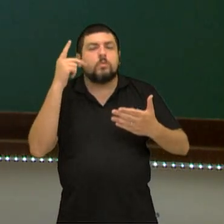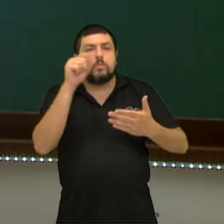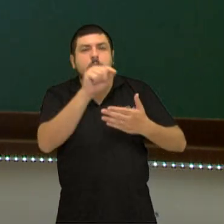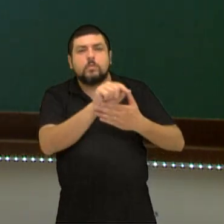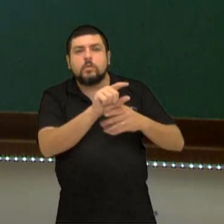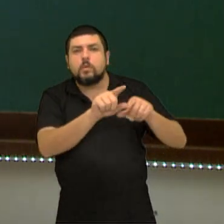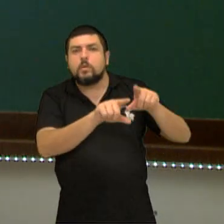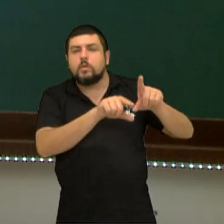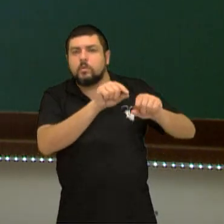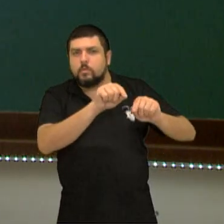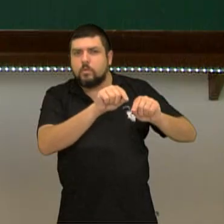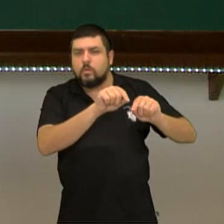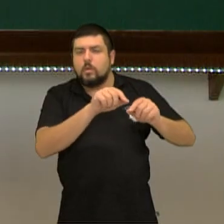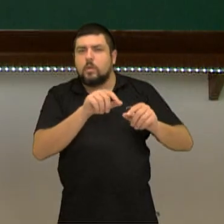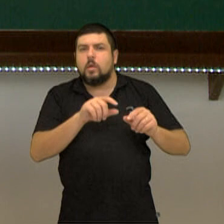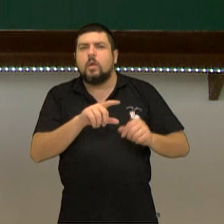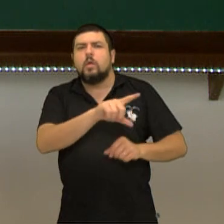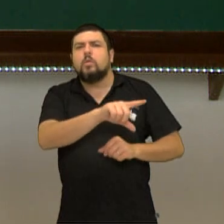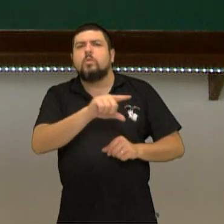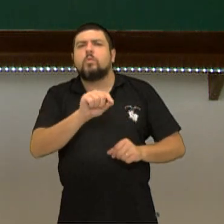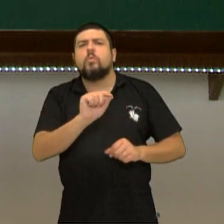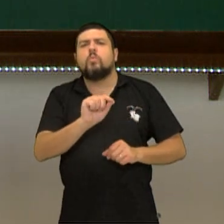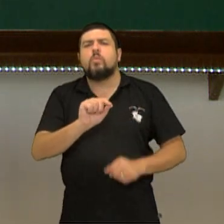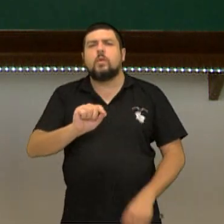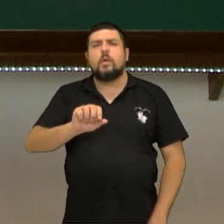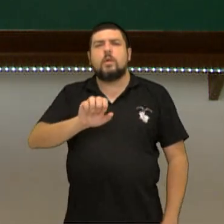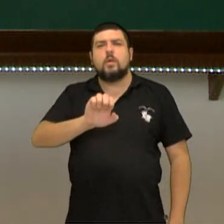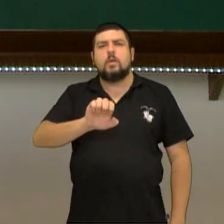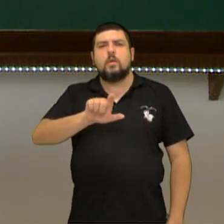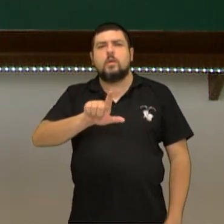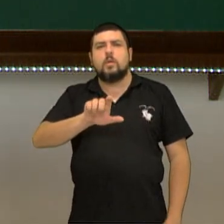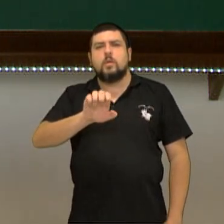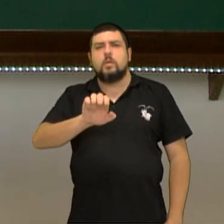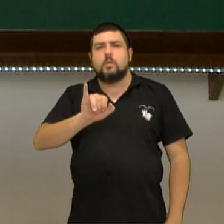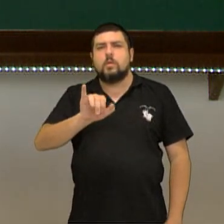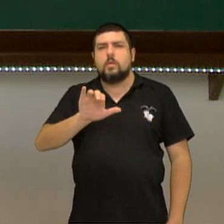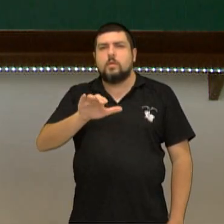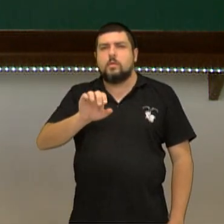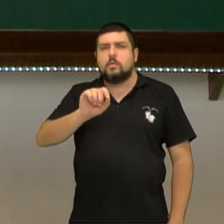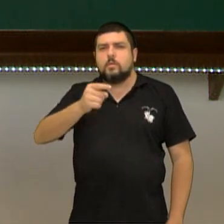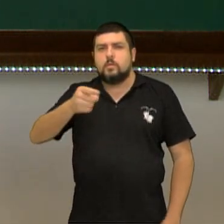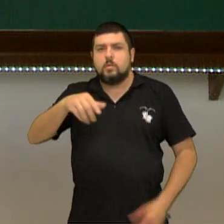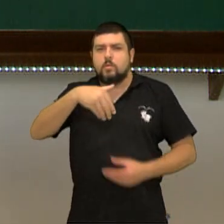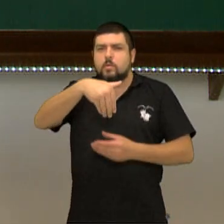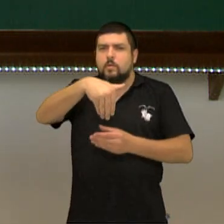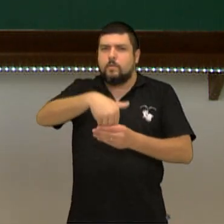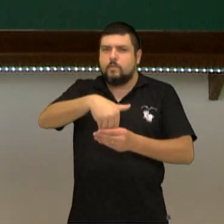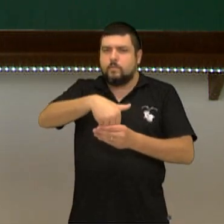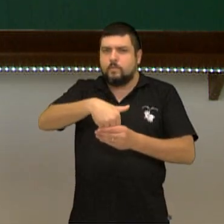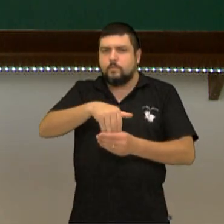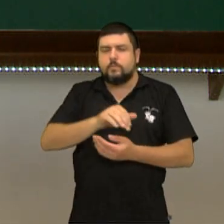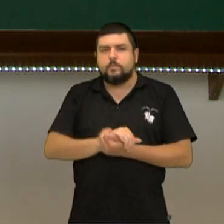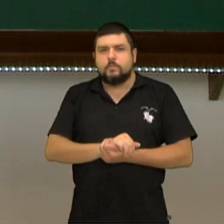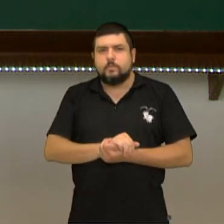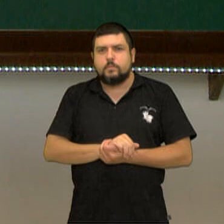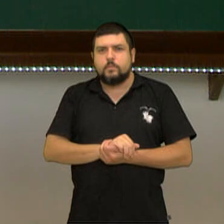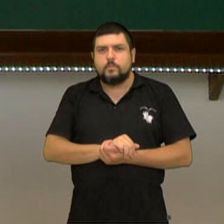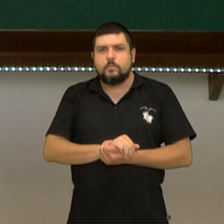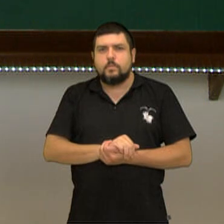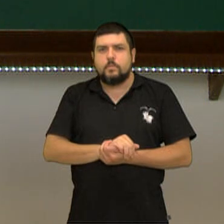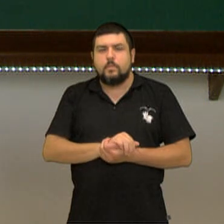chamado eleição, processo eleitoral, né, que escolhemos nossos representantes. A representação gera